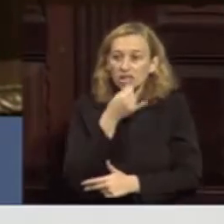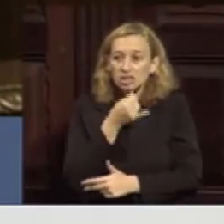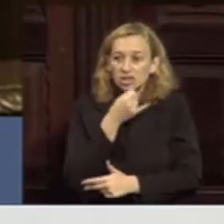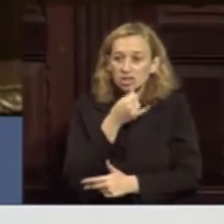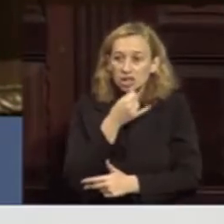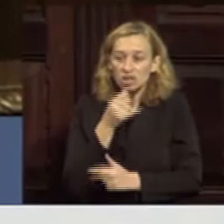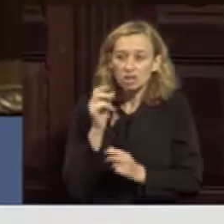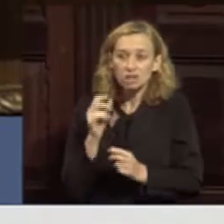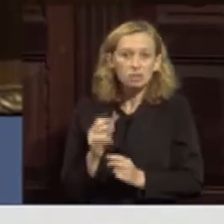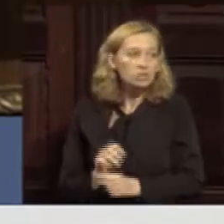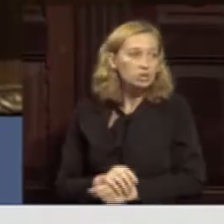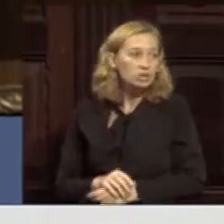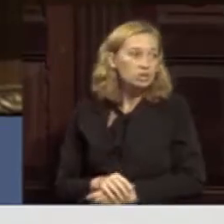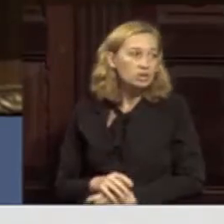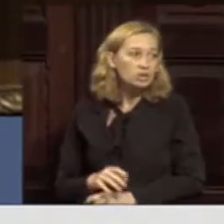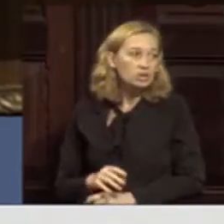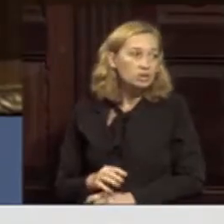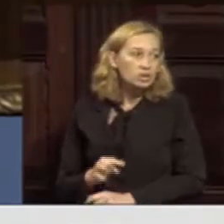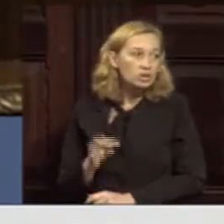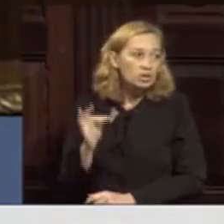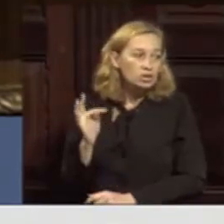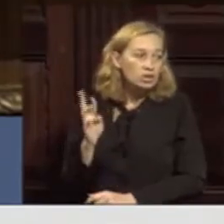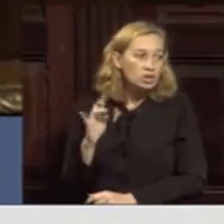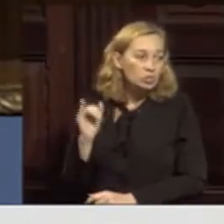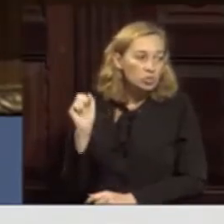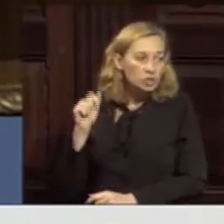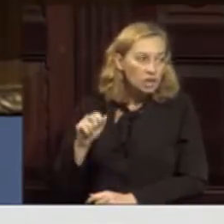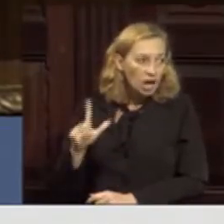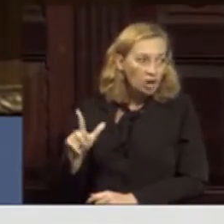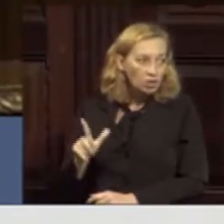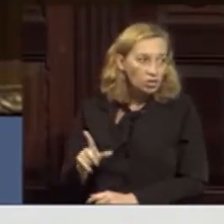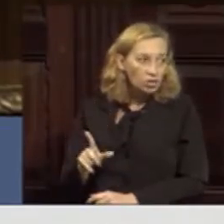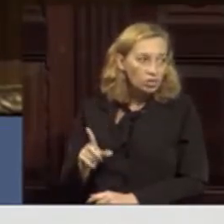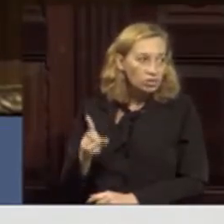trágica, sessão do Supremo Tribunal Federal realizada no dia de ontem. Obrigado, senhor presidente.